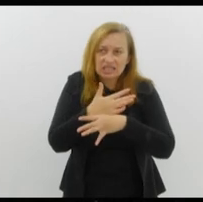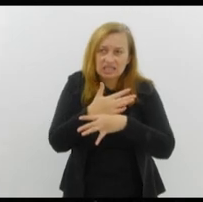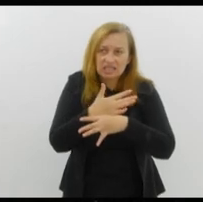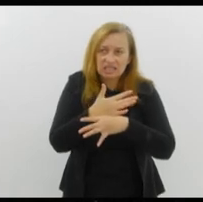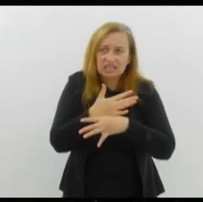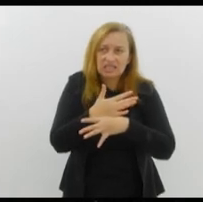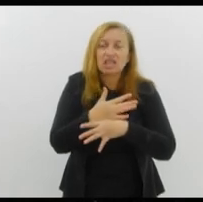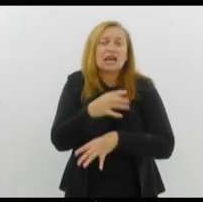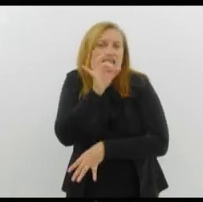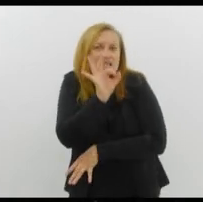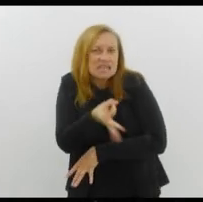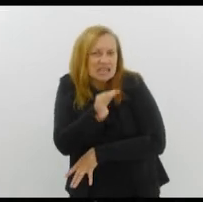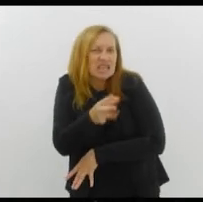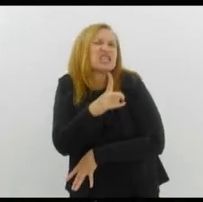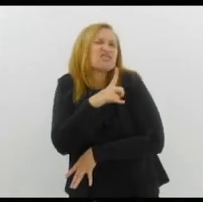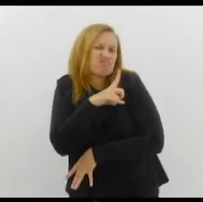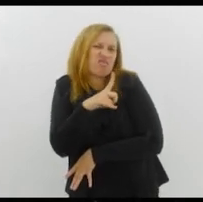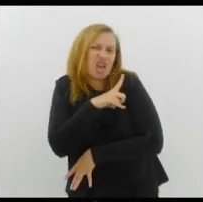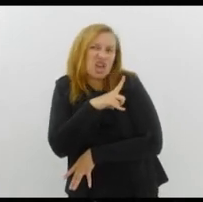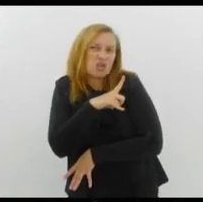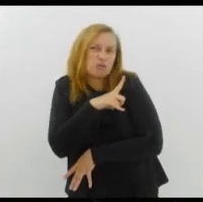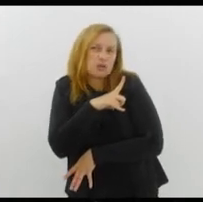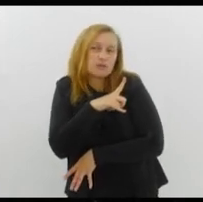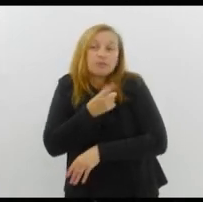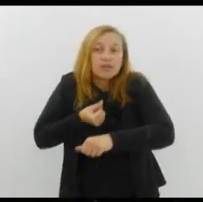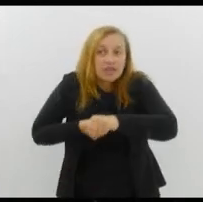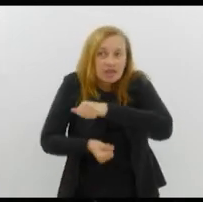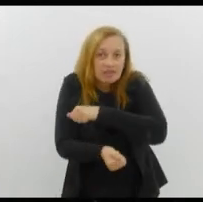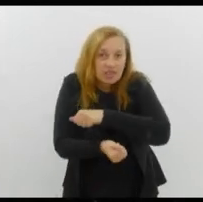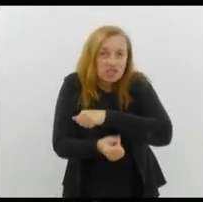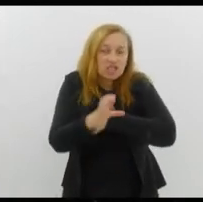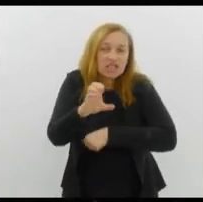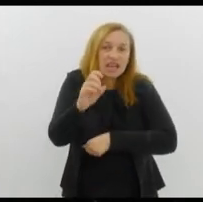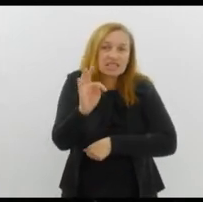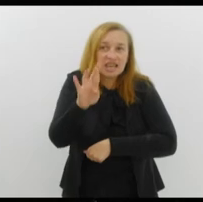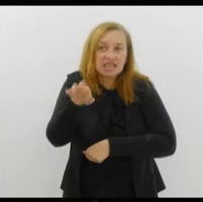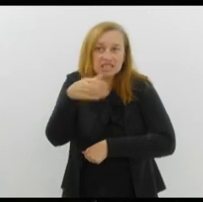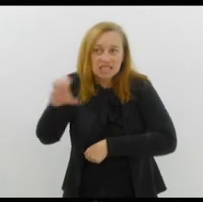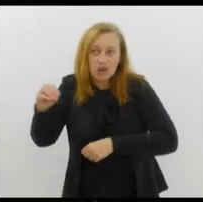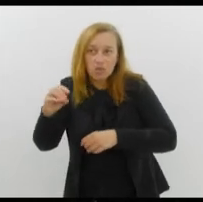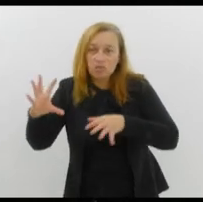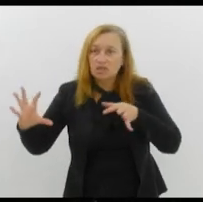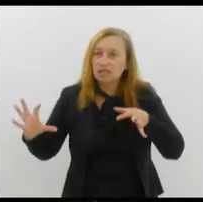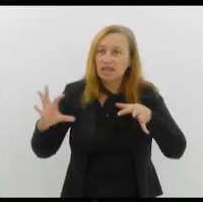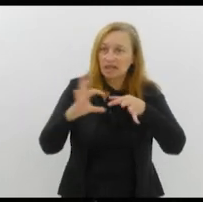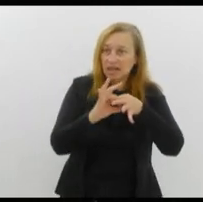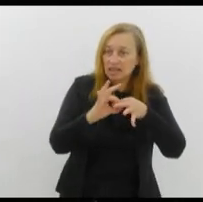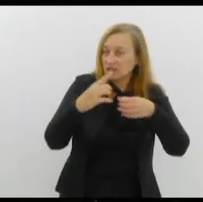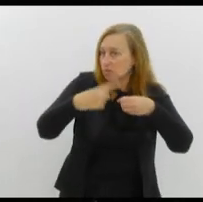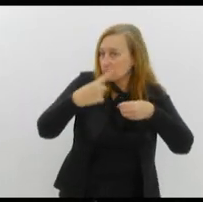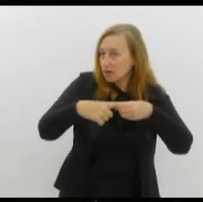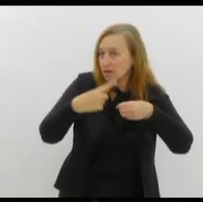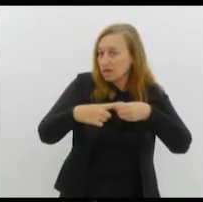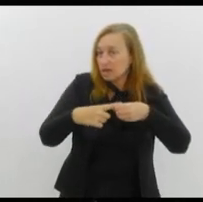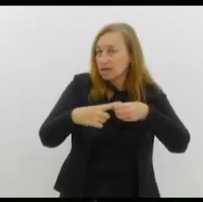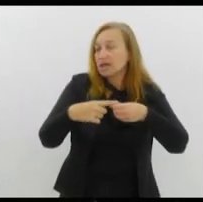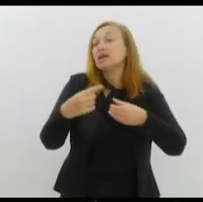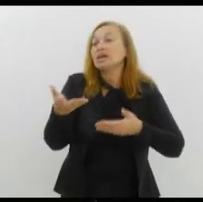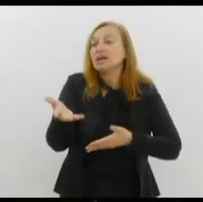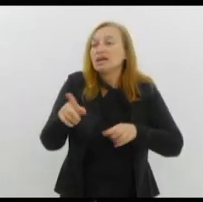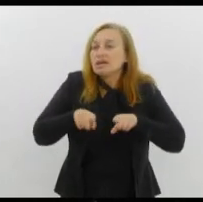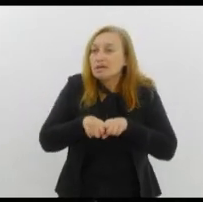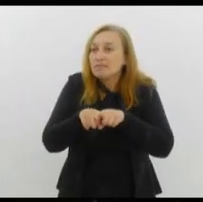Eu tenho certeza que, investindo nas estações integradas às cidades e bairros, em parceria com o PAC, com